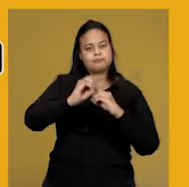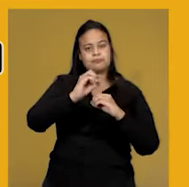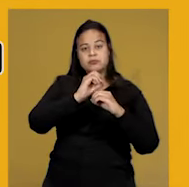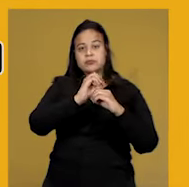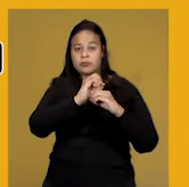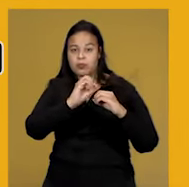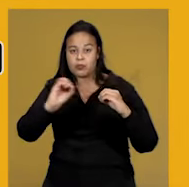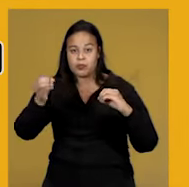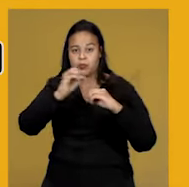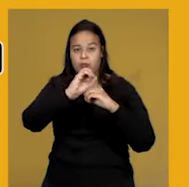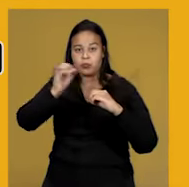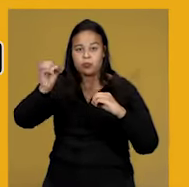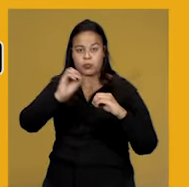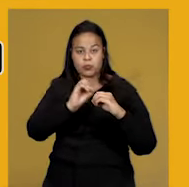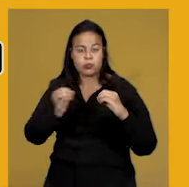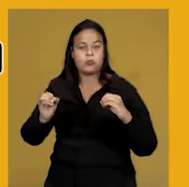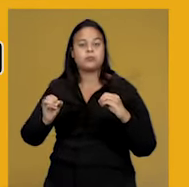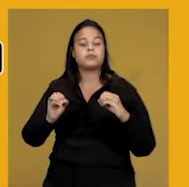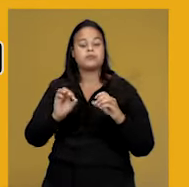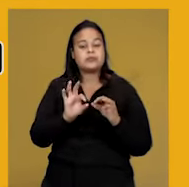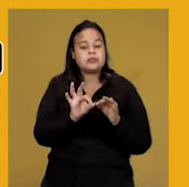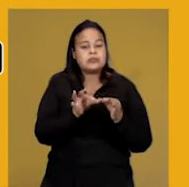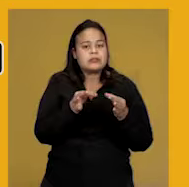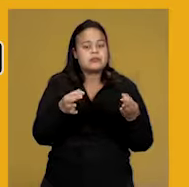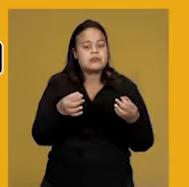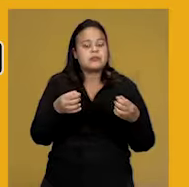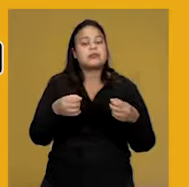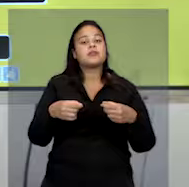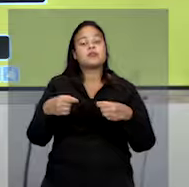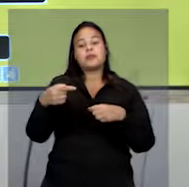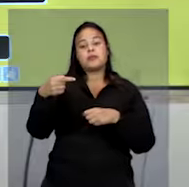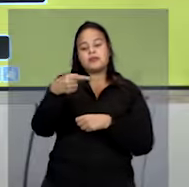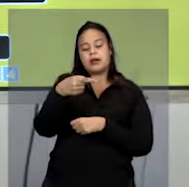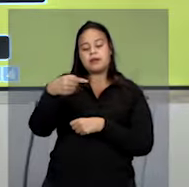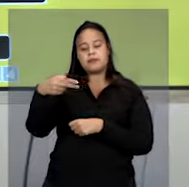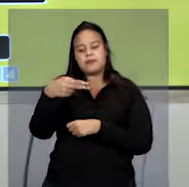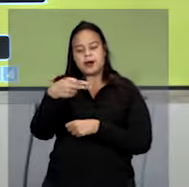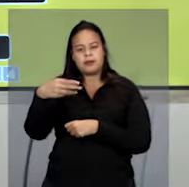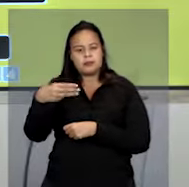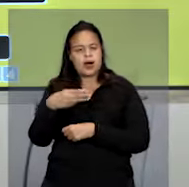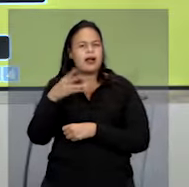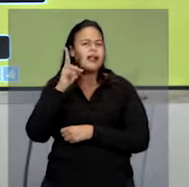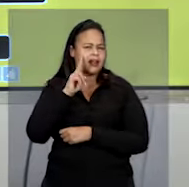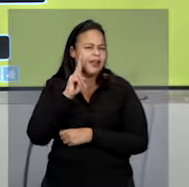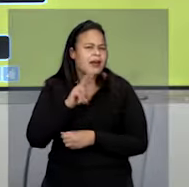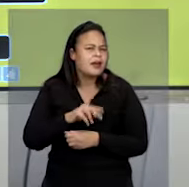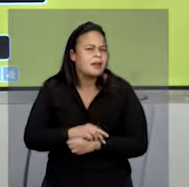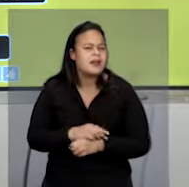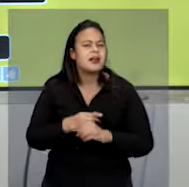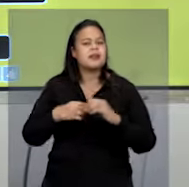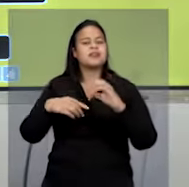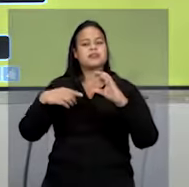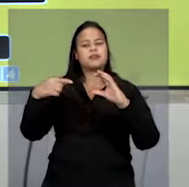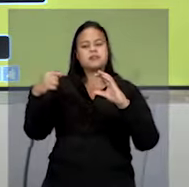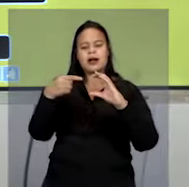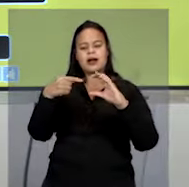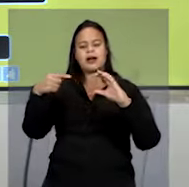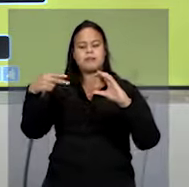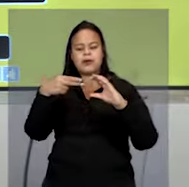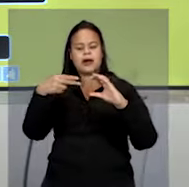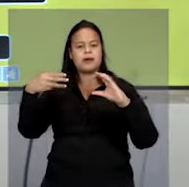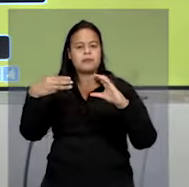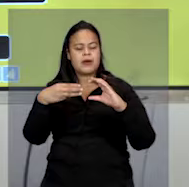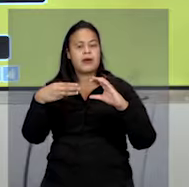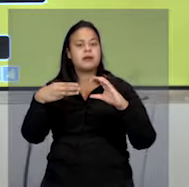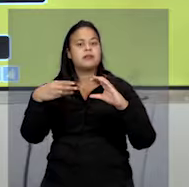Substâncias covalentes, que podem ser simples ou compostas. Relembre aí, substância simples, substância composta. A água,